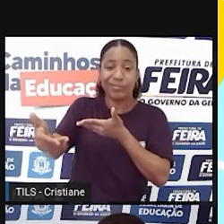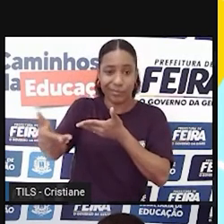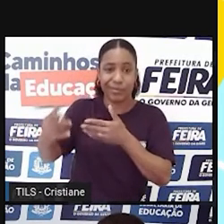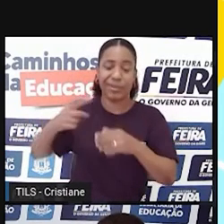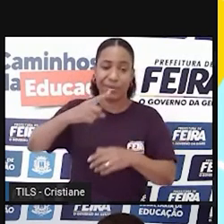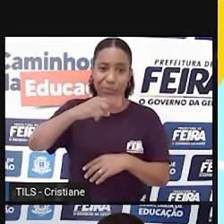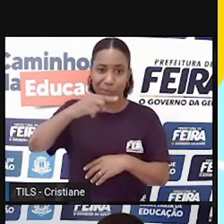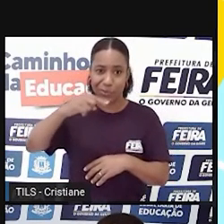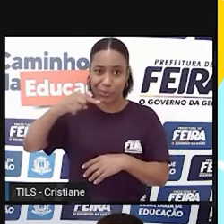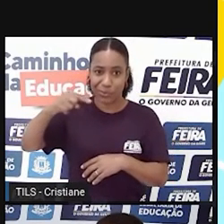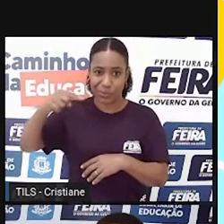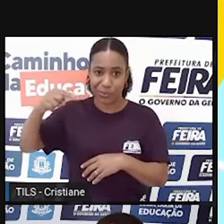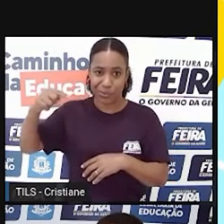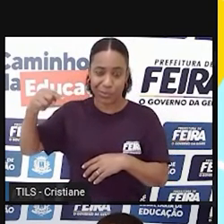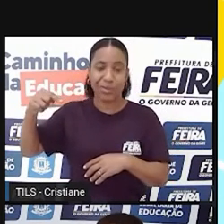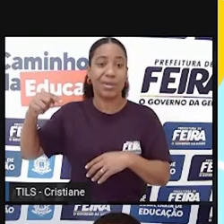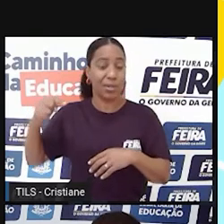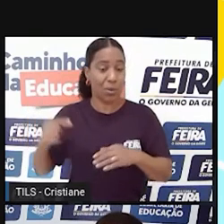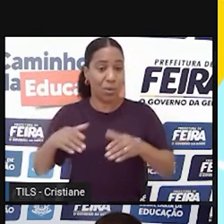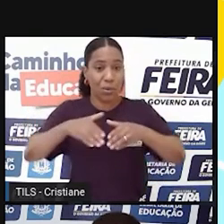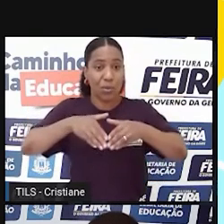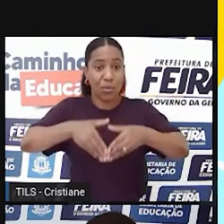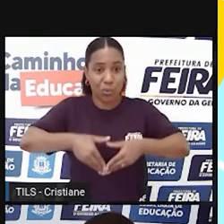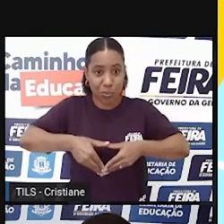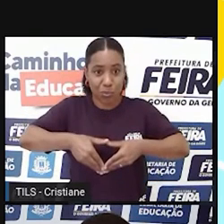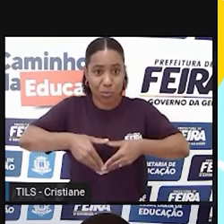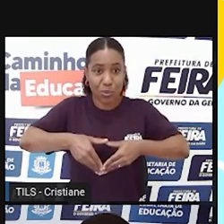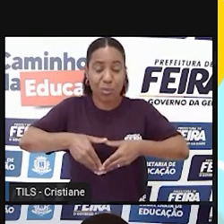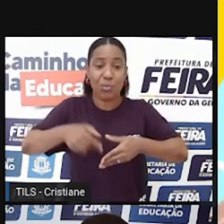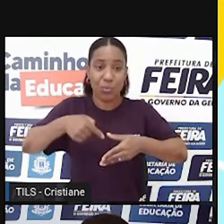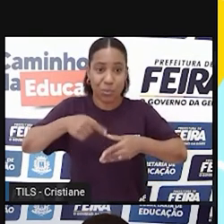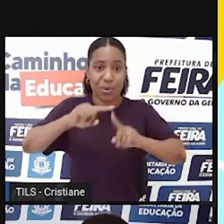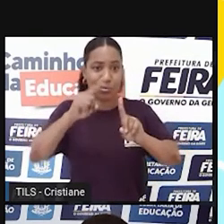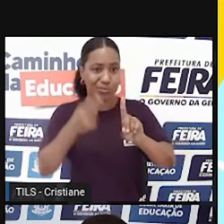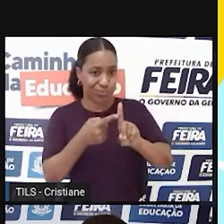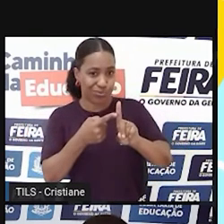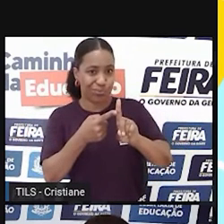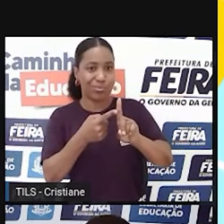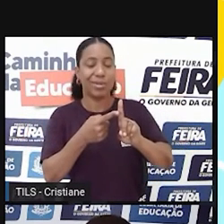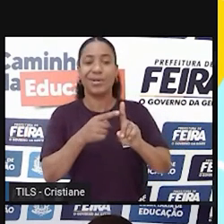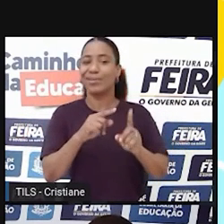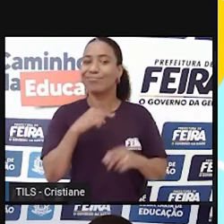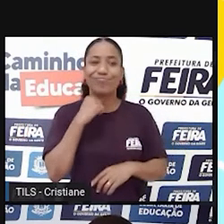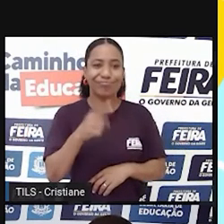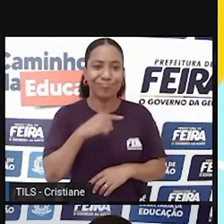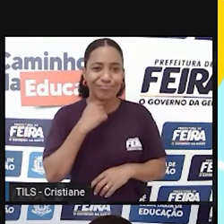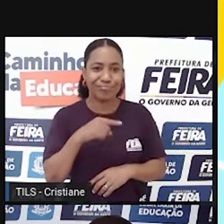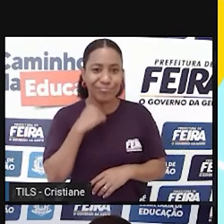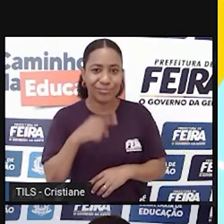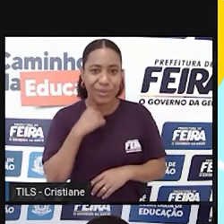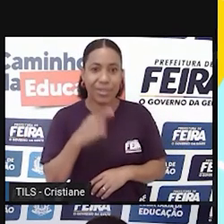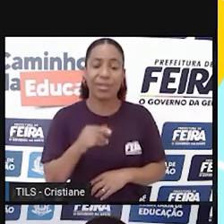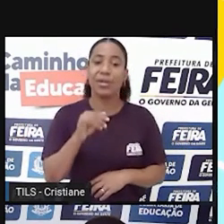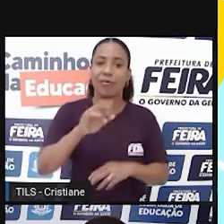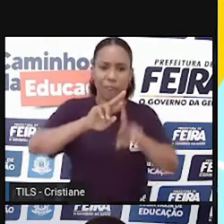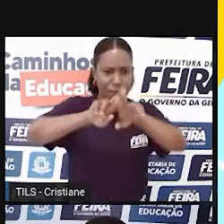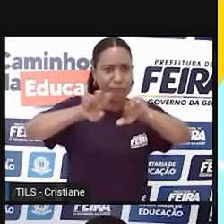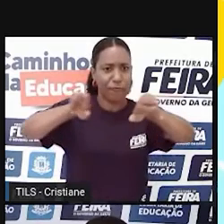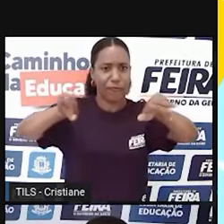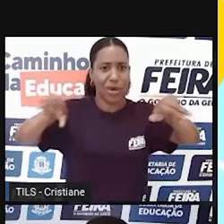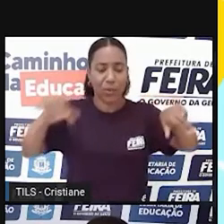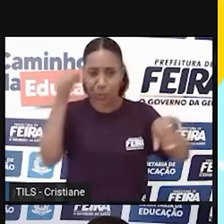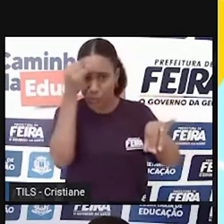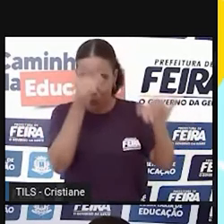chegar no útero e não vai ter fecundação, certo? Então, aqui só alguns exemplos que eu separei para vocês.